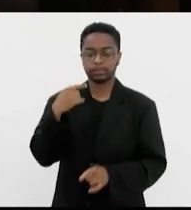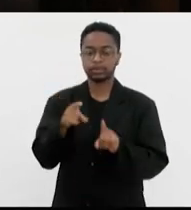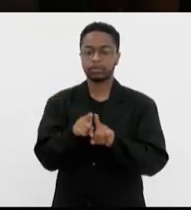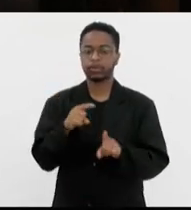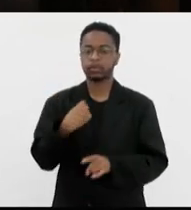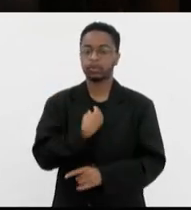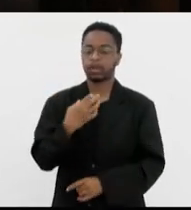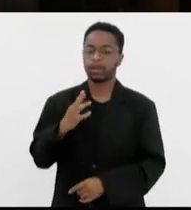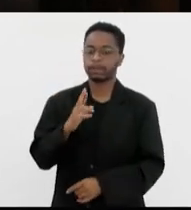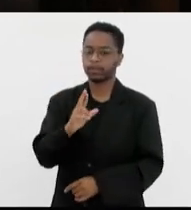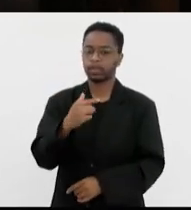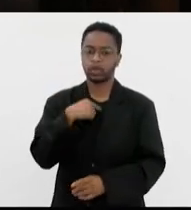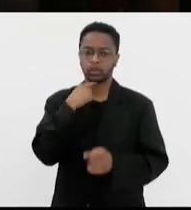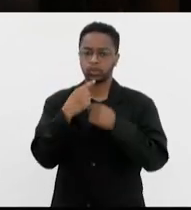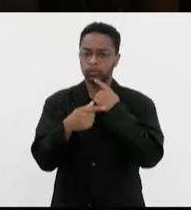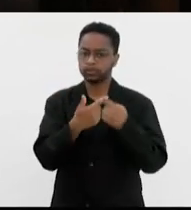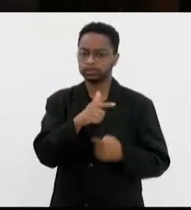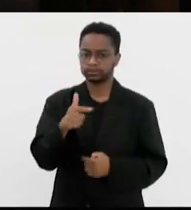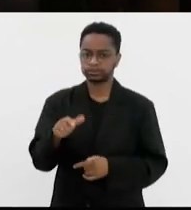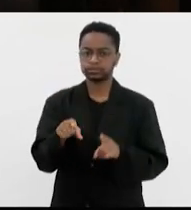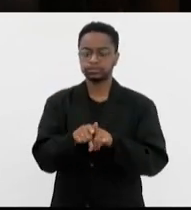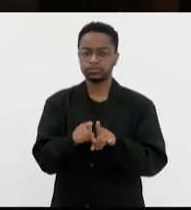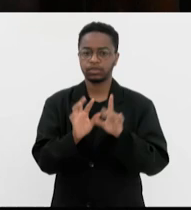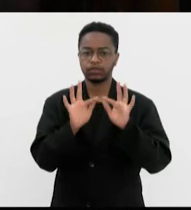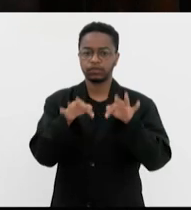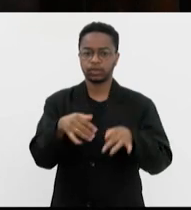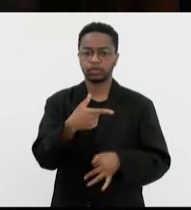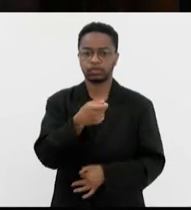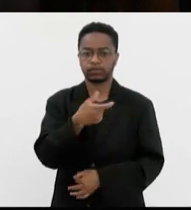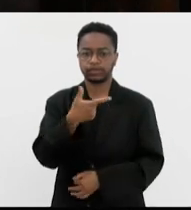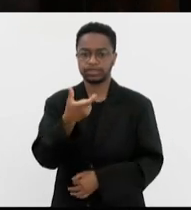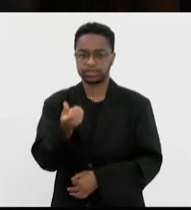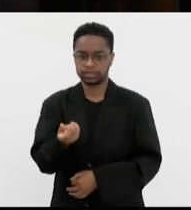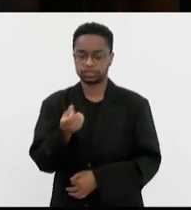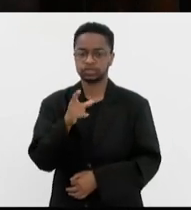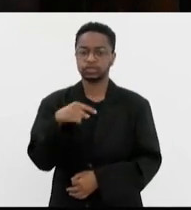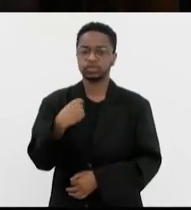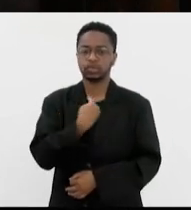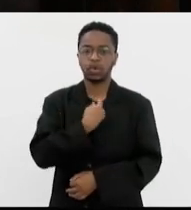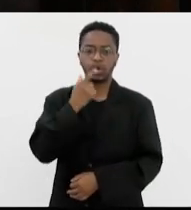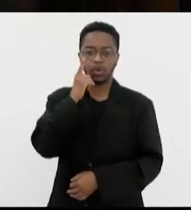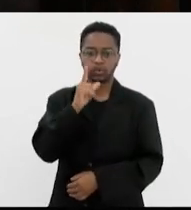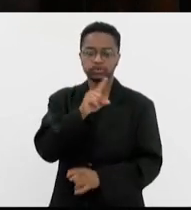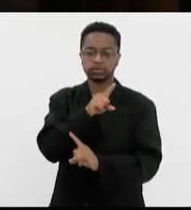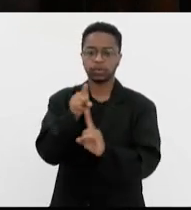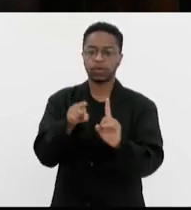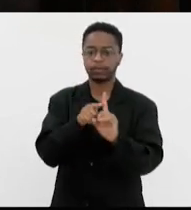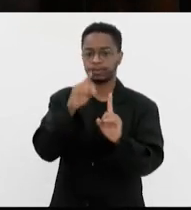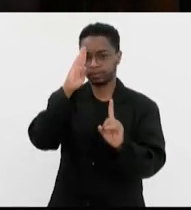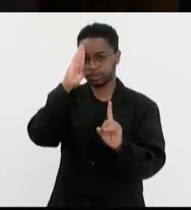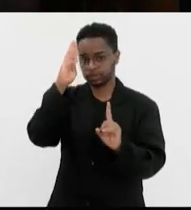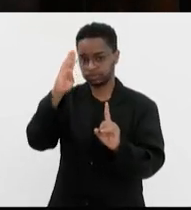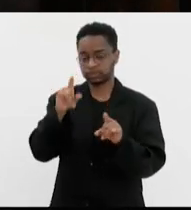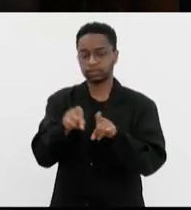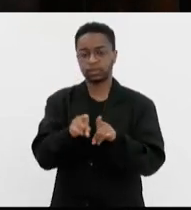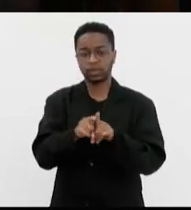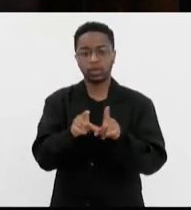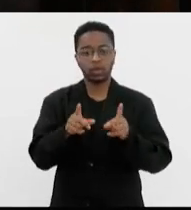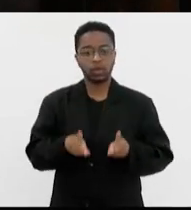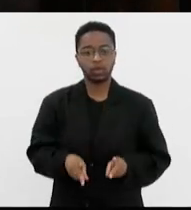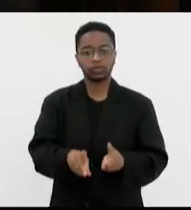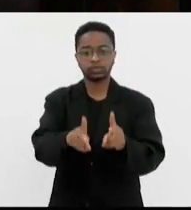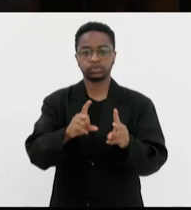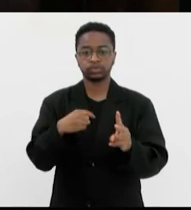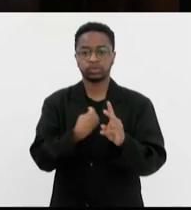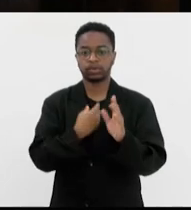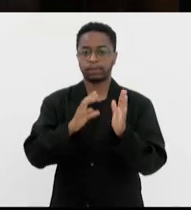isso, eu não tenho dúvida alguma, no final agora do ano de 2026, onde atingiremos o nosso objetivo, onde continuaremos com o nosso